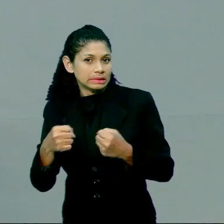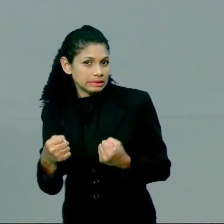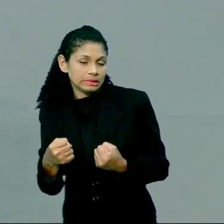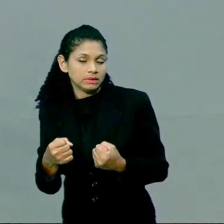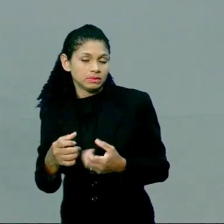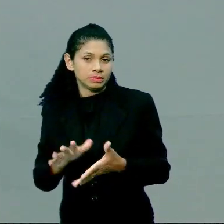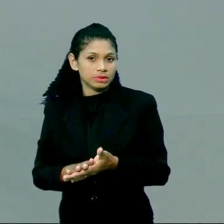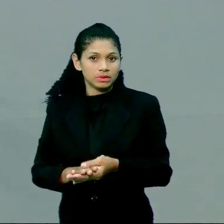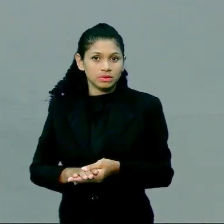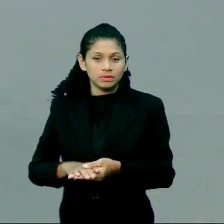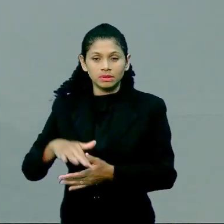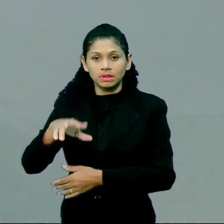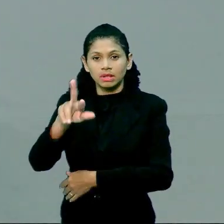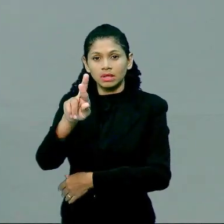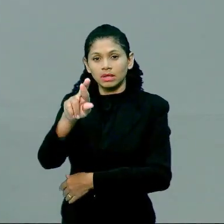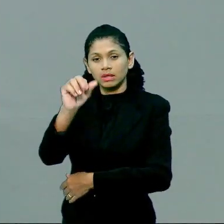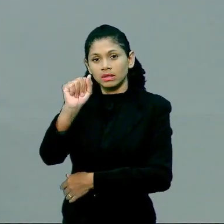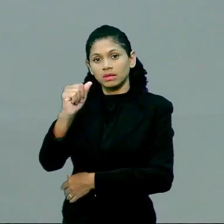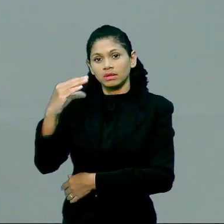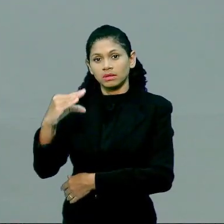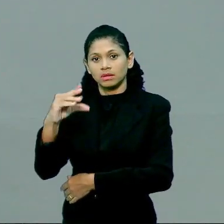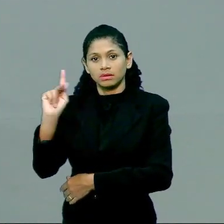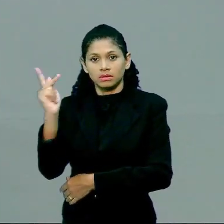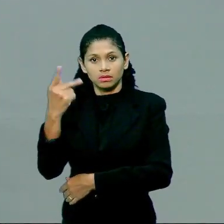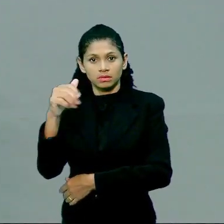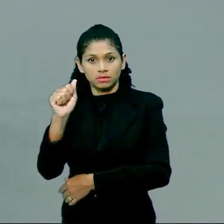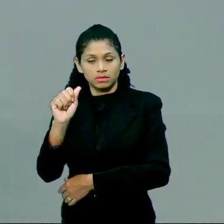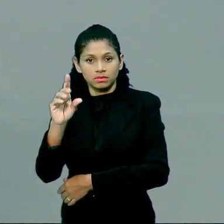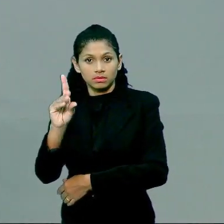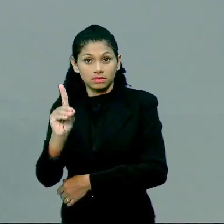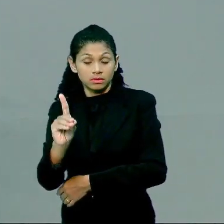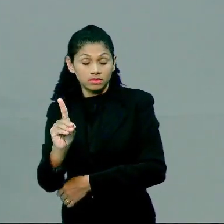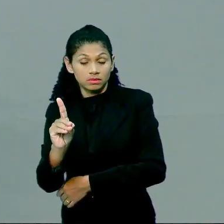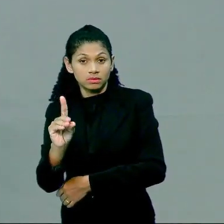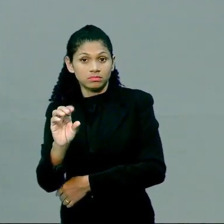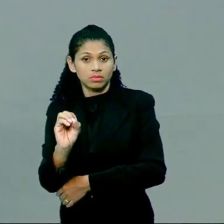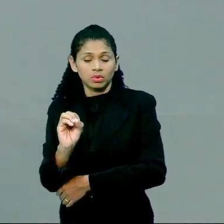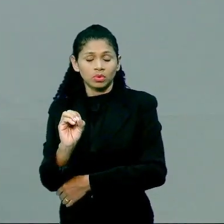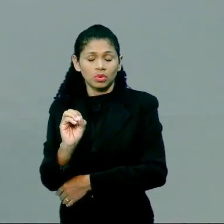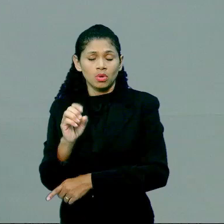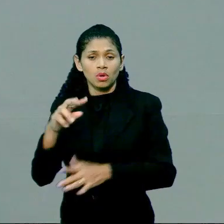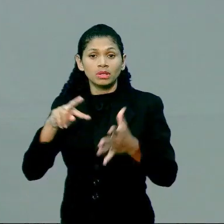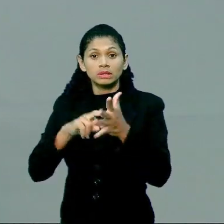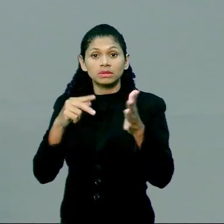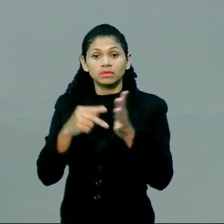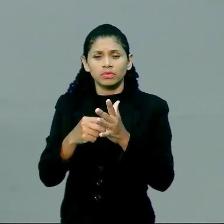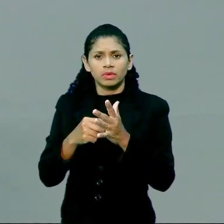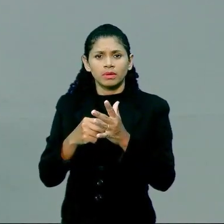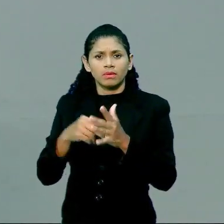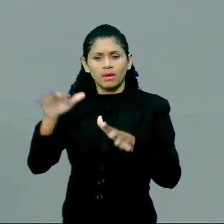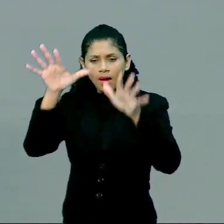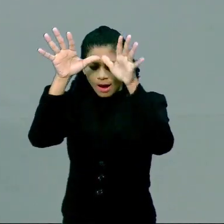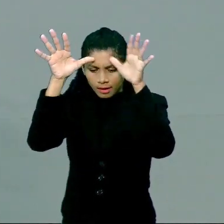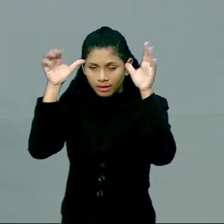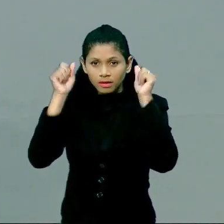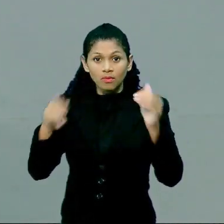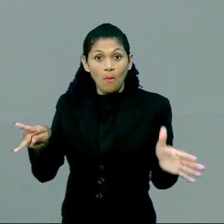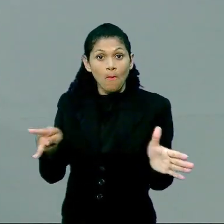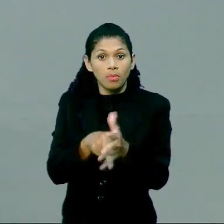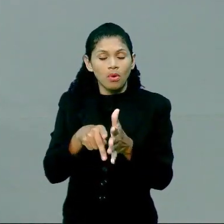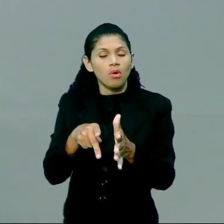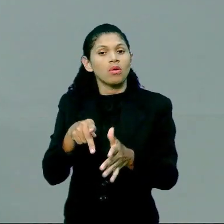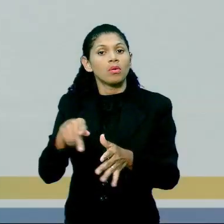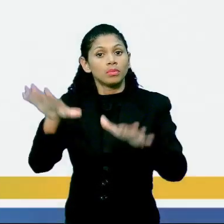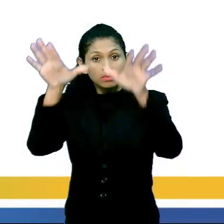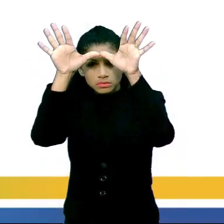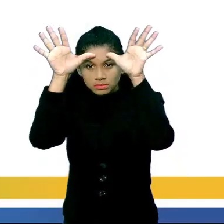para dizer que somos a criança nascer daqui raízes então los são refrãos é o